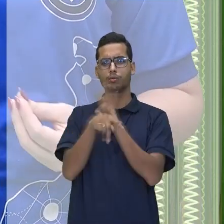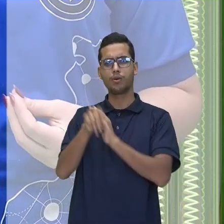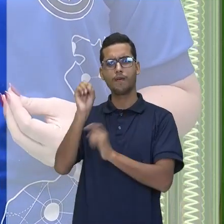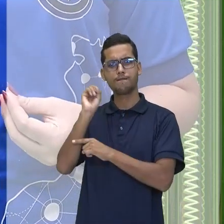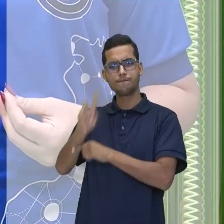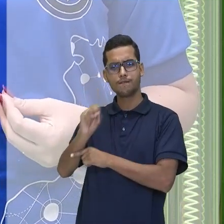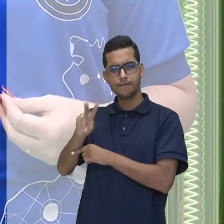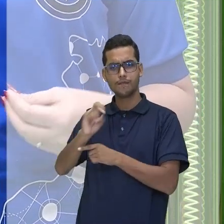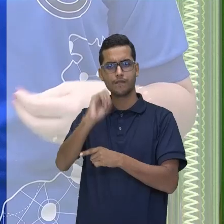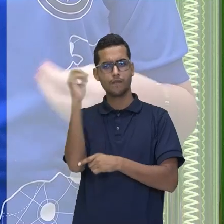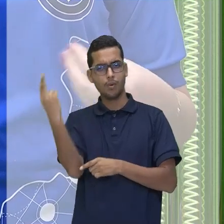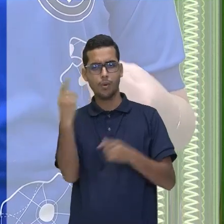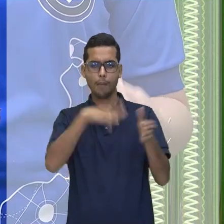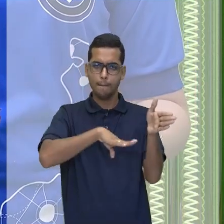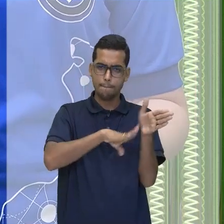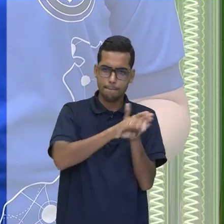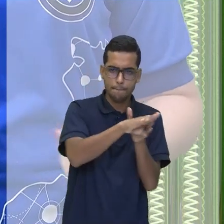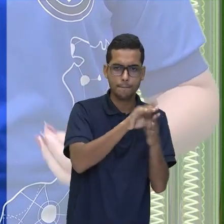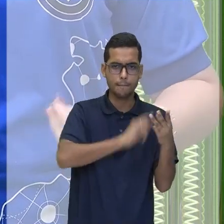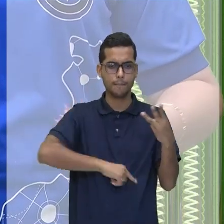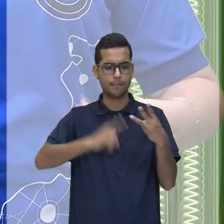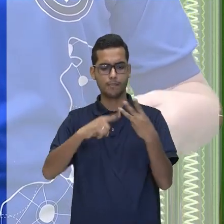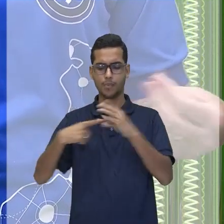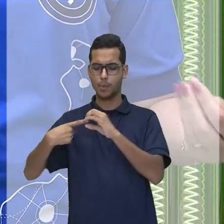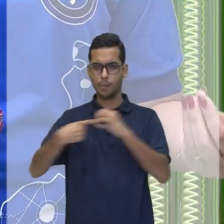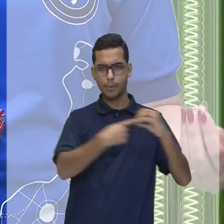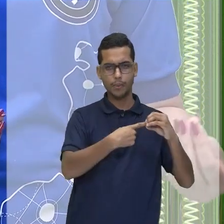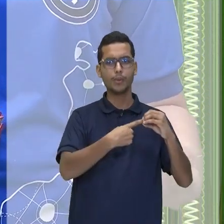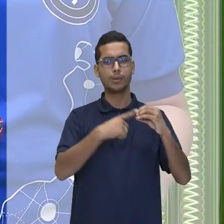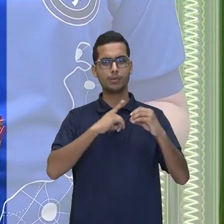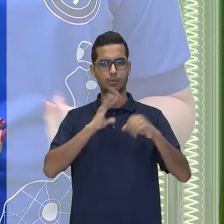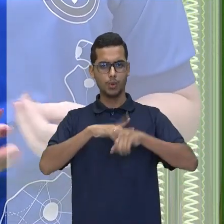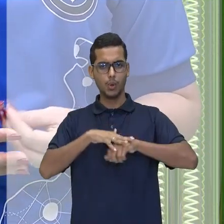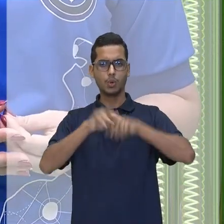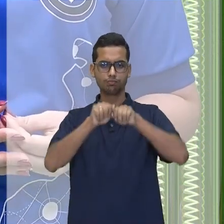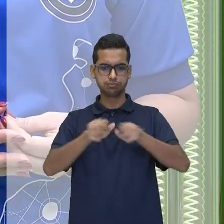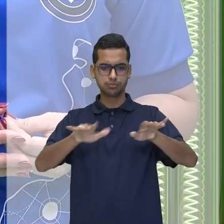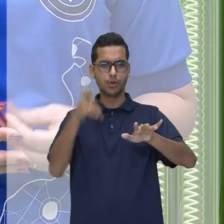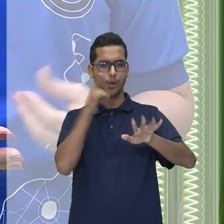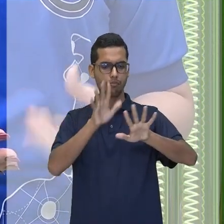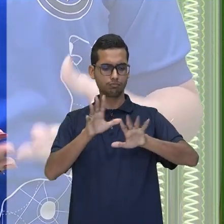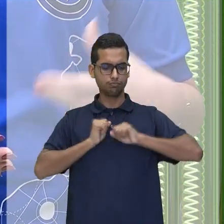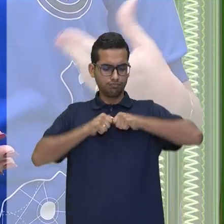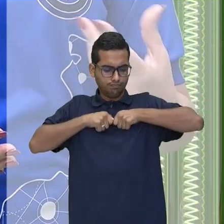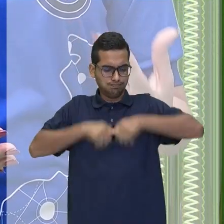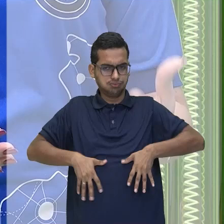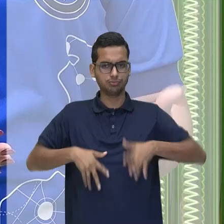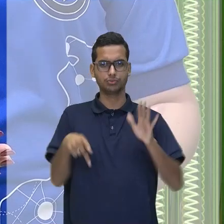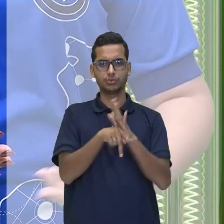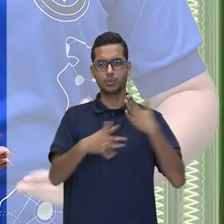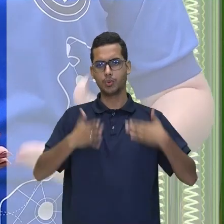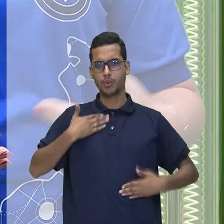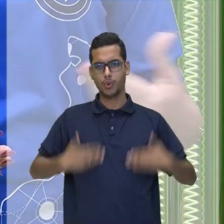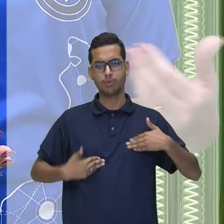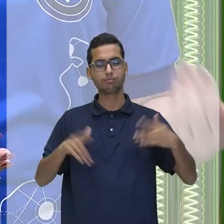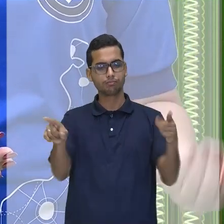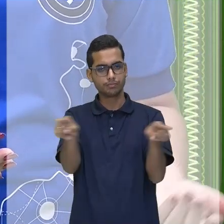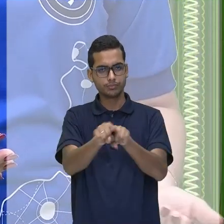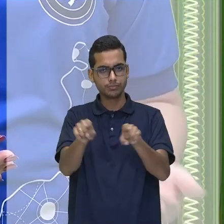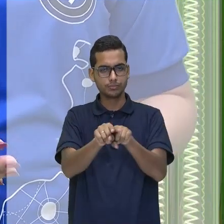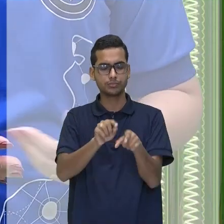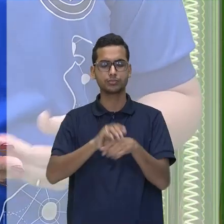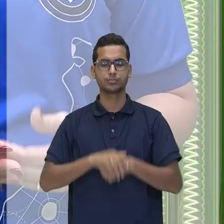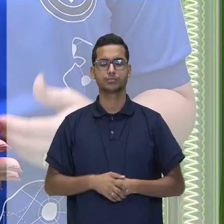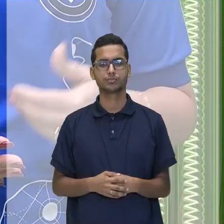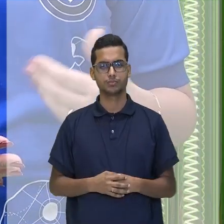ou a bactéria, ou o protozoário que irá causar de fato a doença. E essa doença, né, quando é